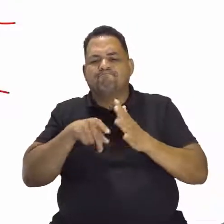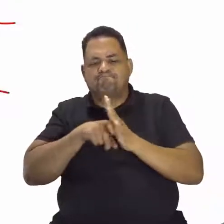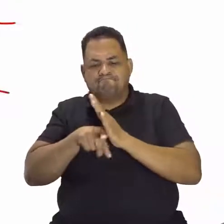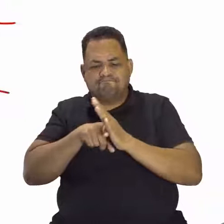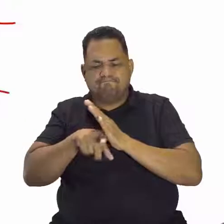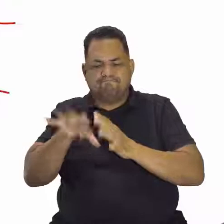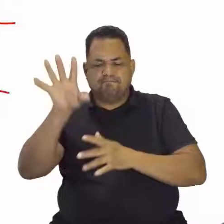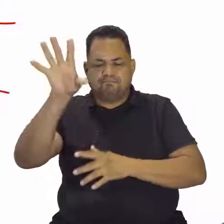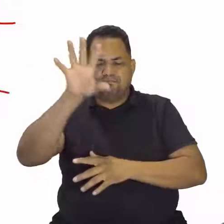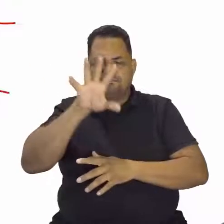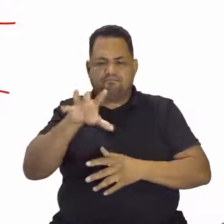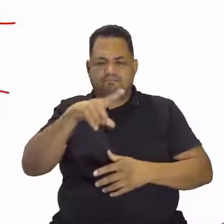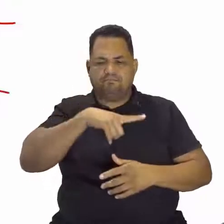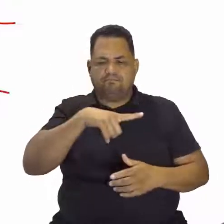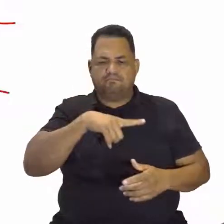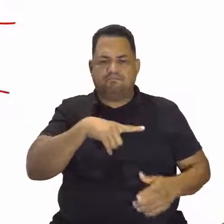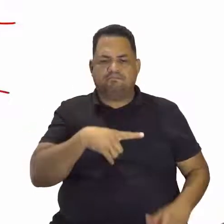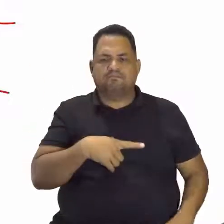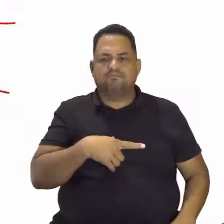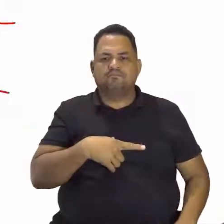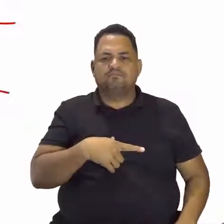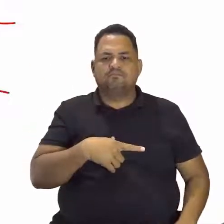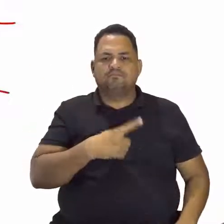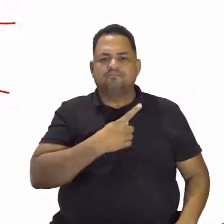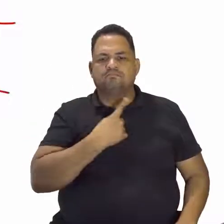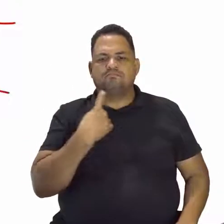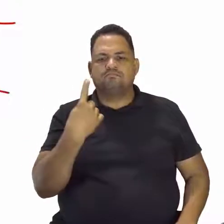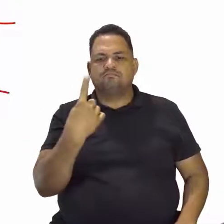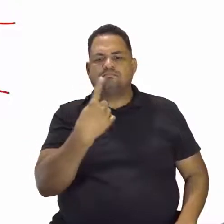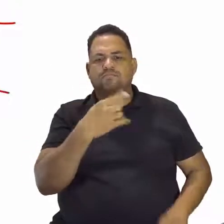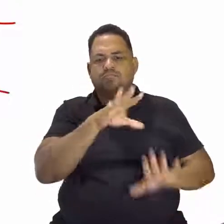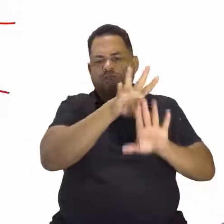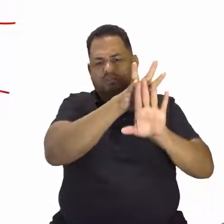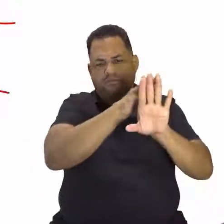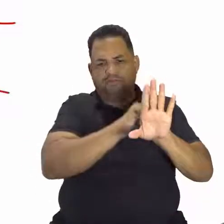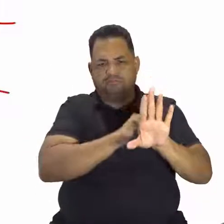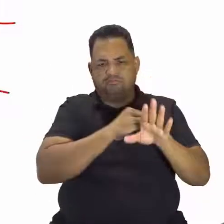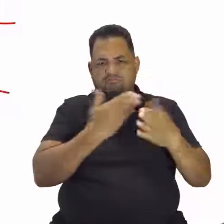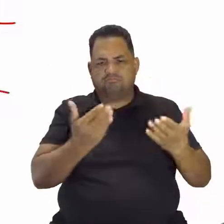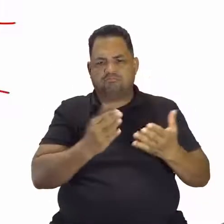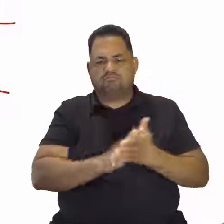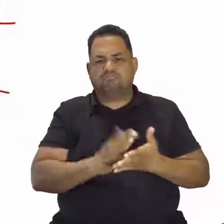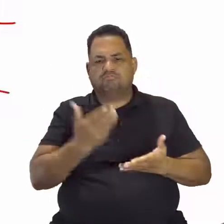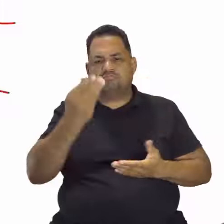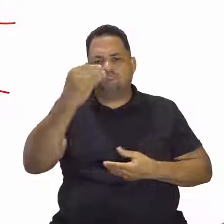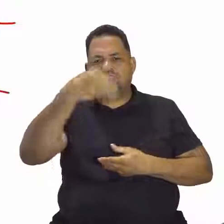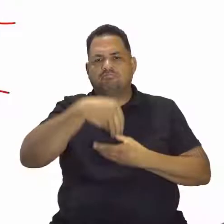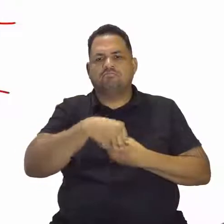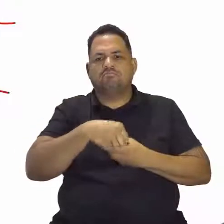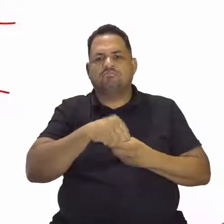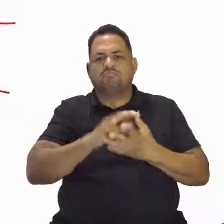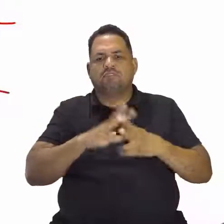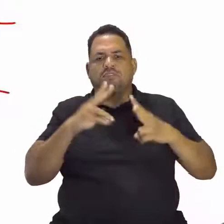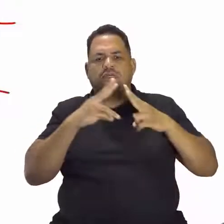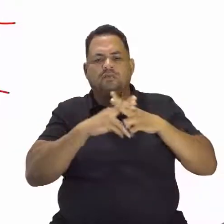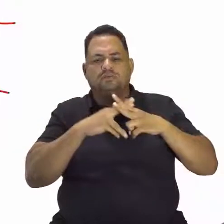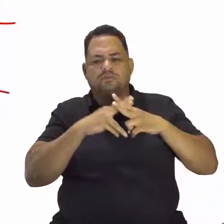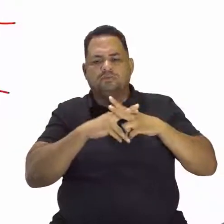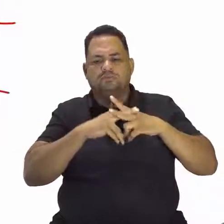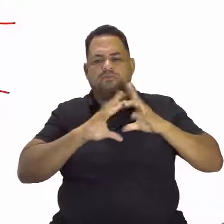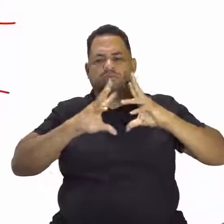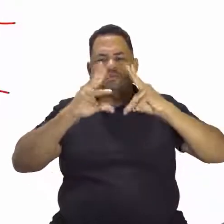região. Nós temos, as nossas referências estão aqui, né? Ali dentro da universidade, em todos